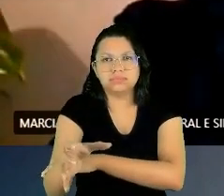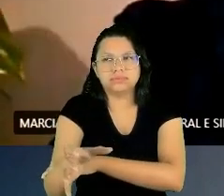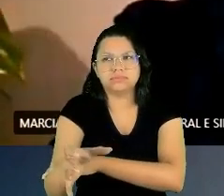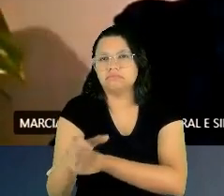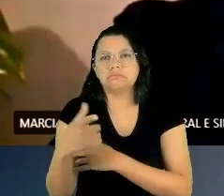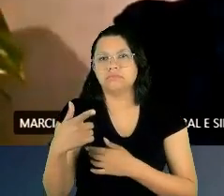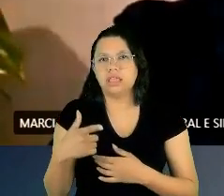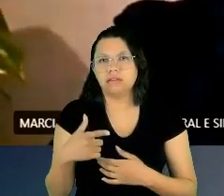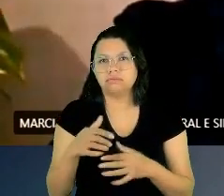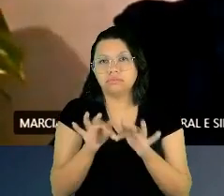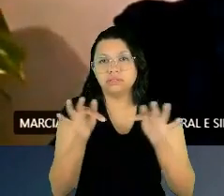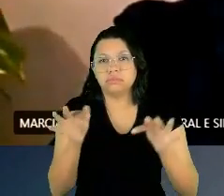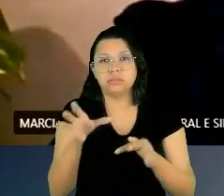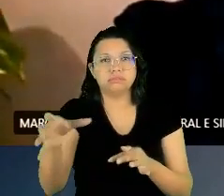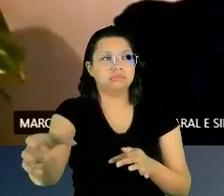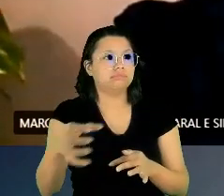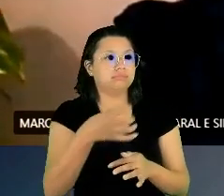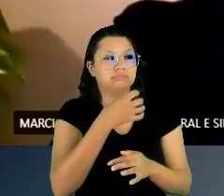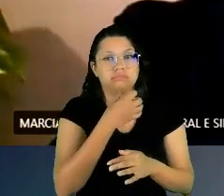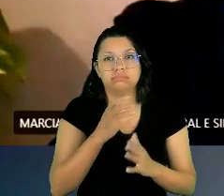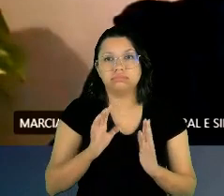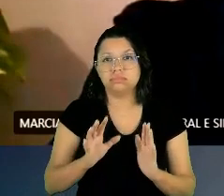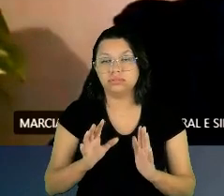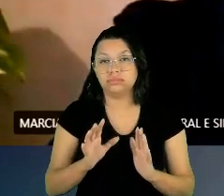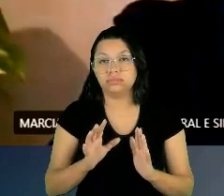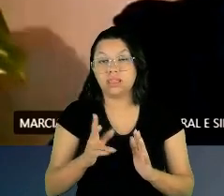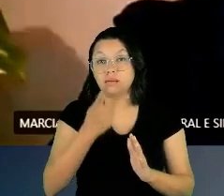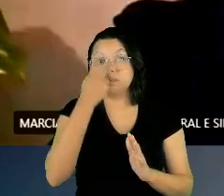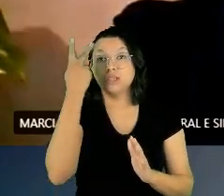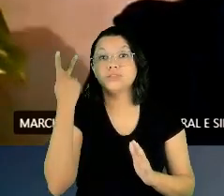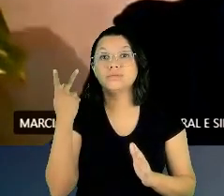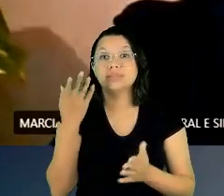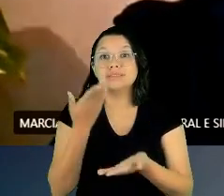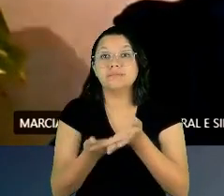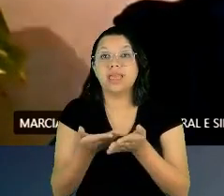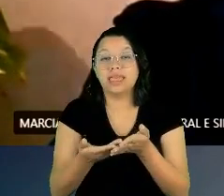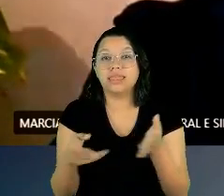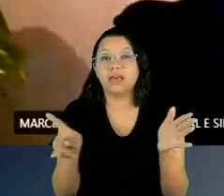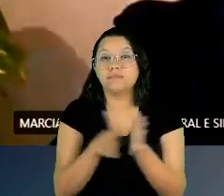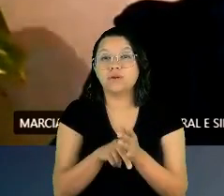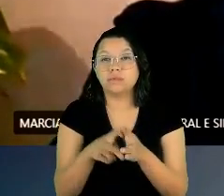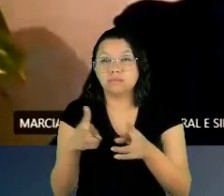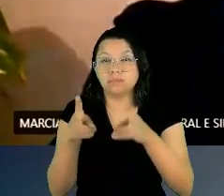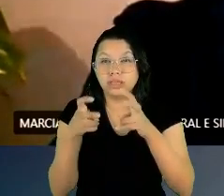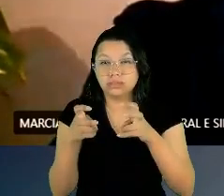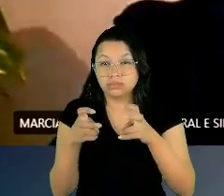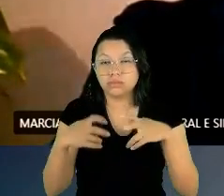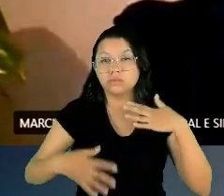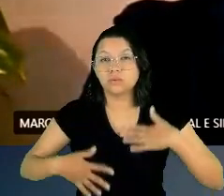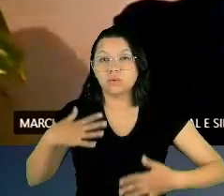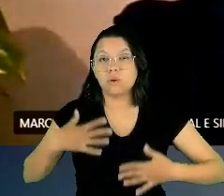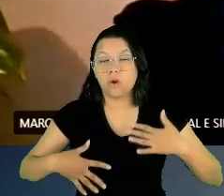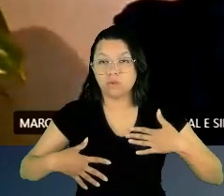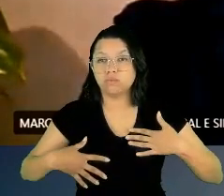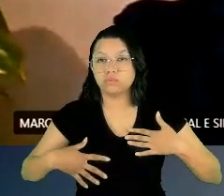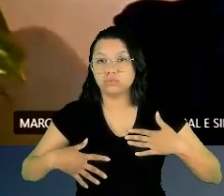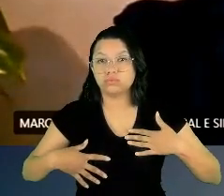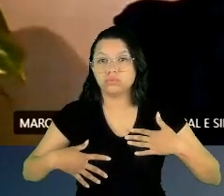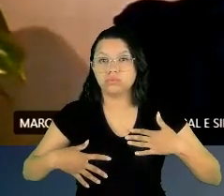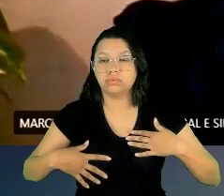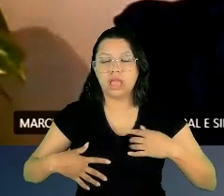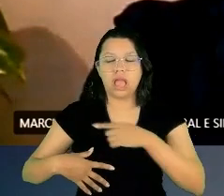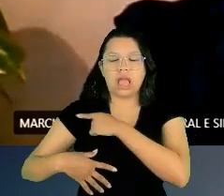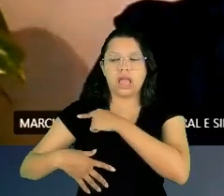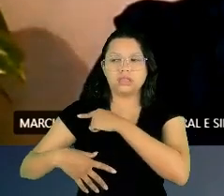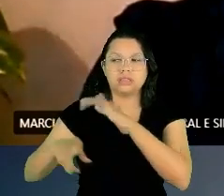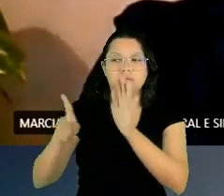braço para eu pegar a água? Eu simplesmente estou falando aqui, estou pegando a água. Pessoas que perdem a propriocepção, ou seja, essa